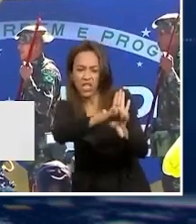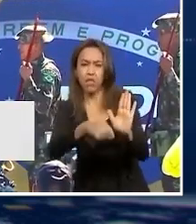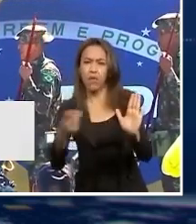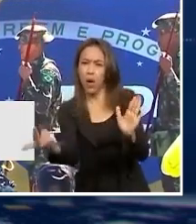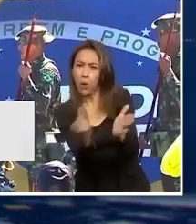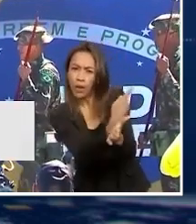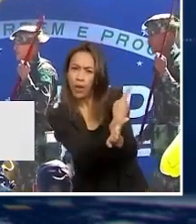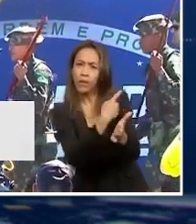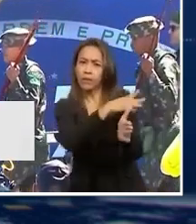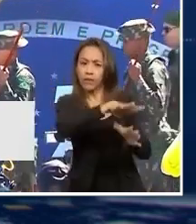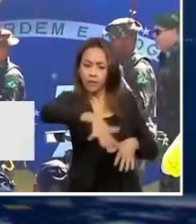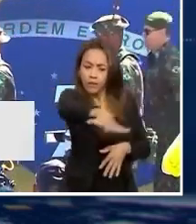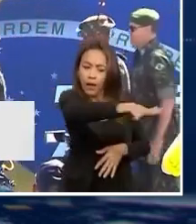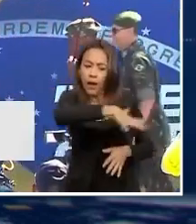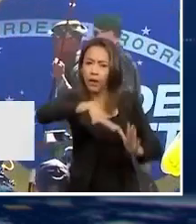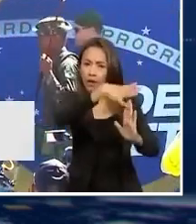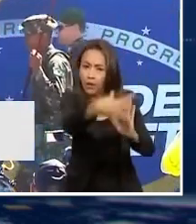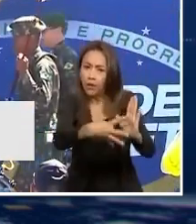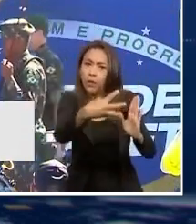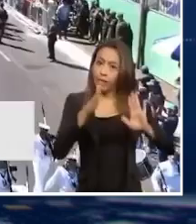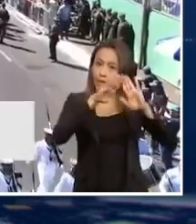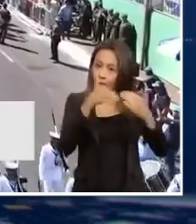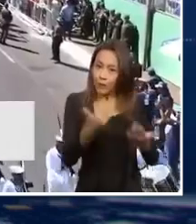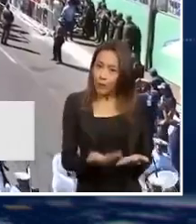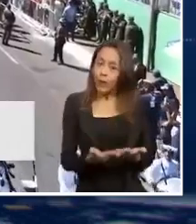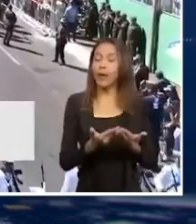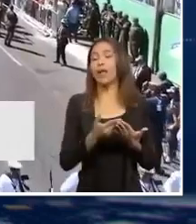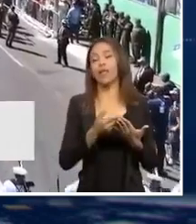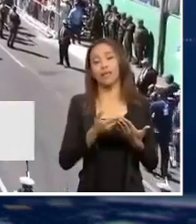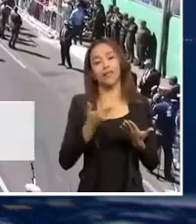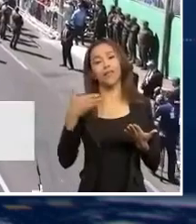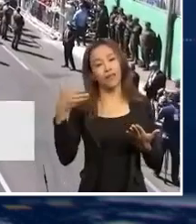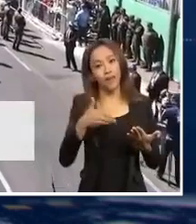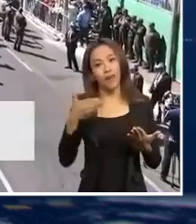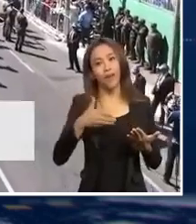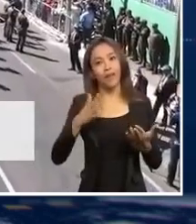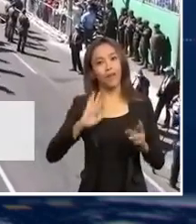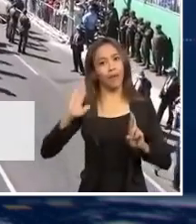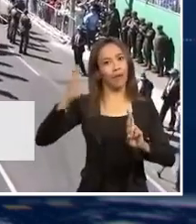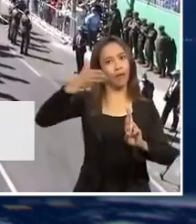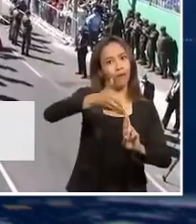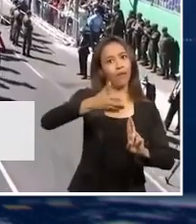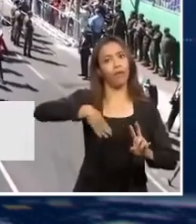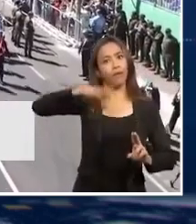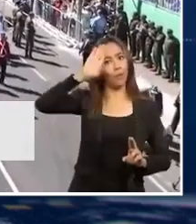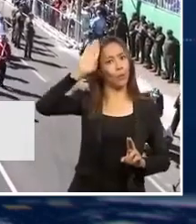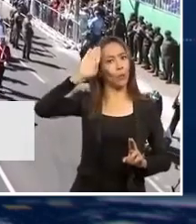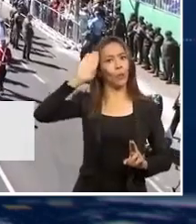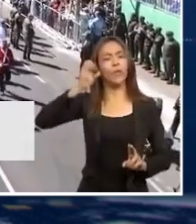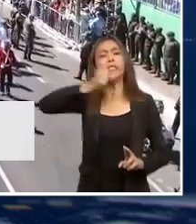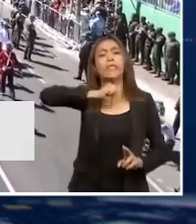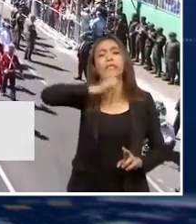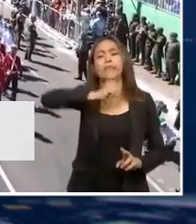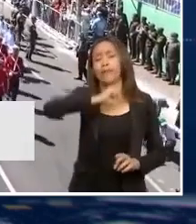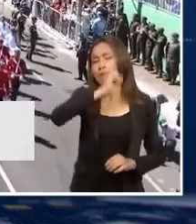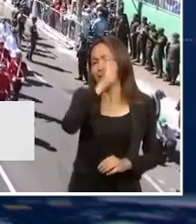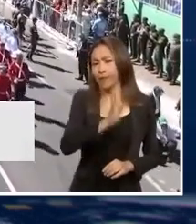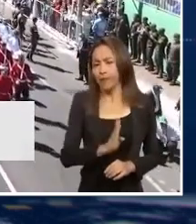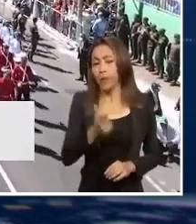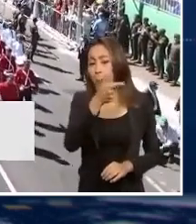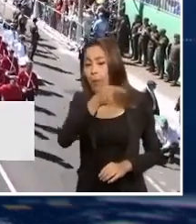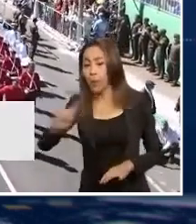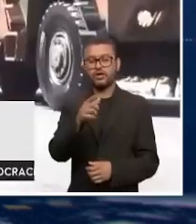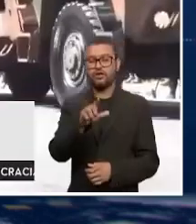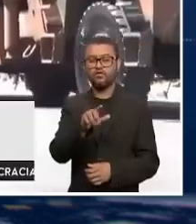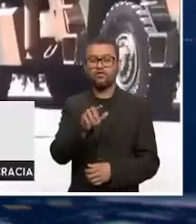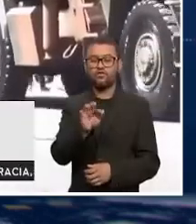oposição criticaram pesado, agora a gente não vê ninguém do lado dele lá falar nada. Tweet, Pamela. Não, nessa questão do Bolsonaro, ele não